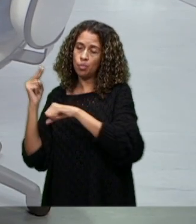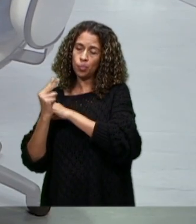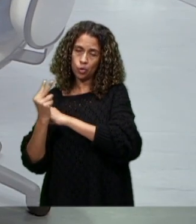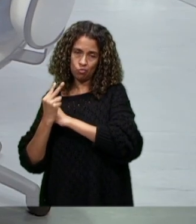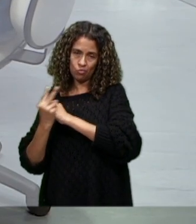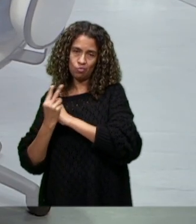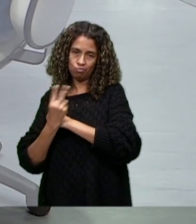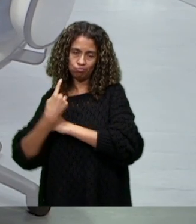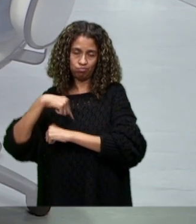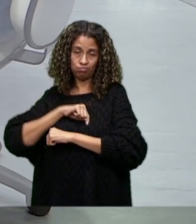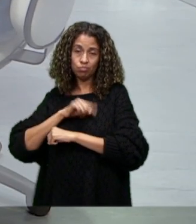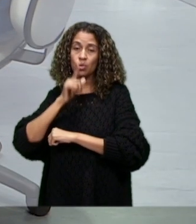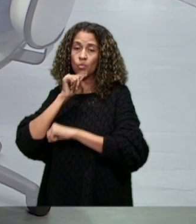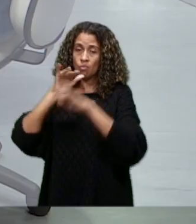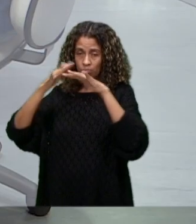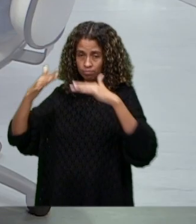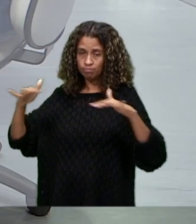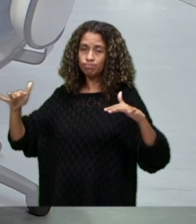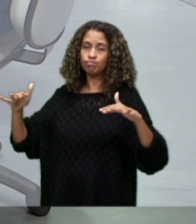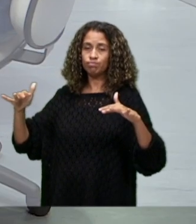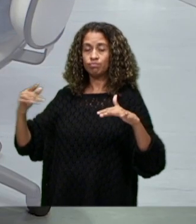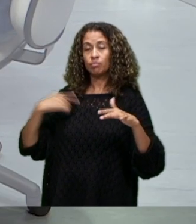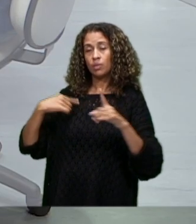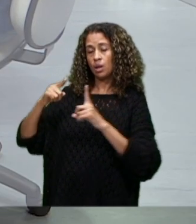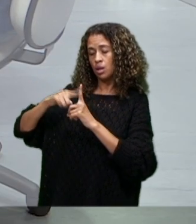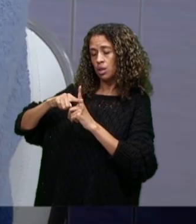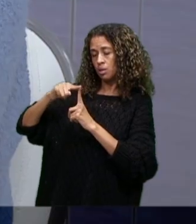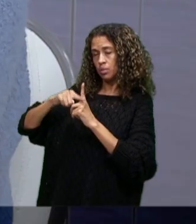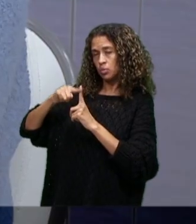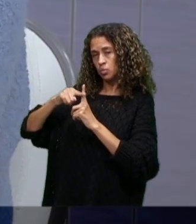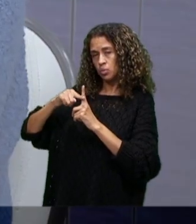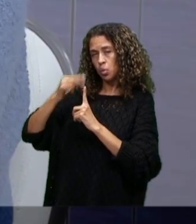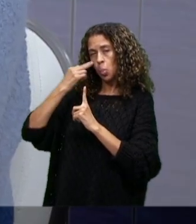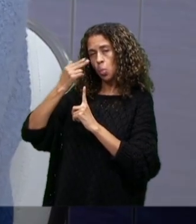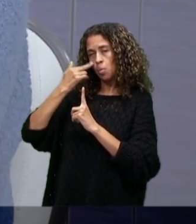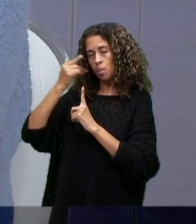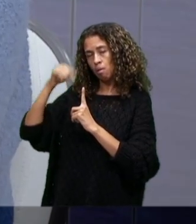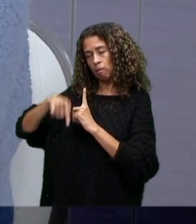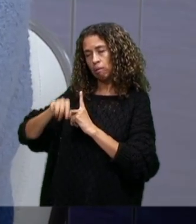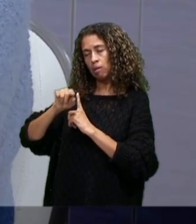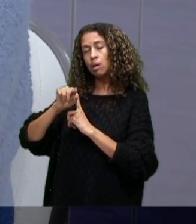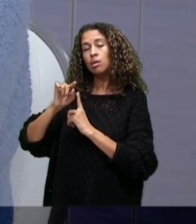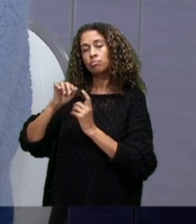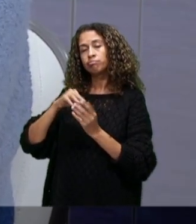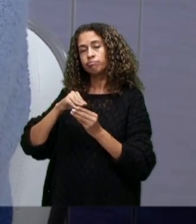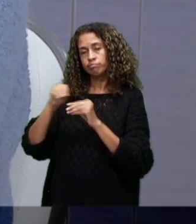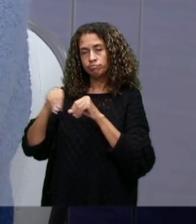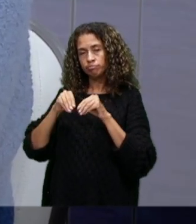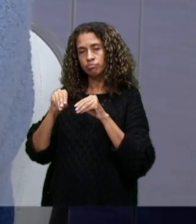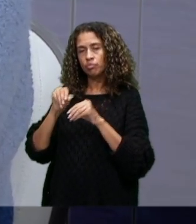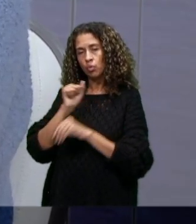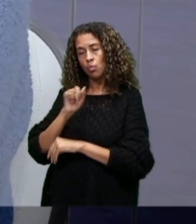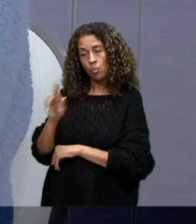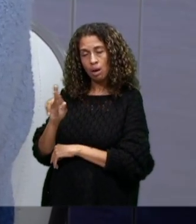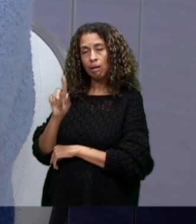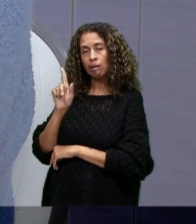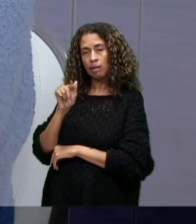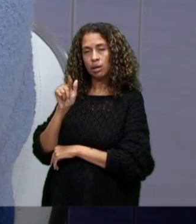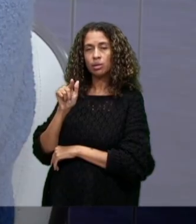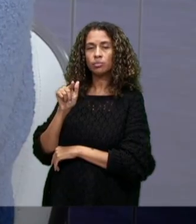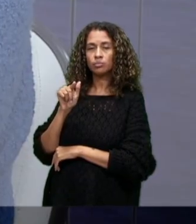Então, nosso oceano, enquanto nossa temperatura média do ar na Terra, né, do ar, né, tem